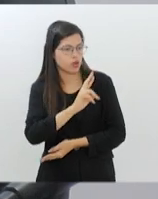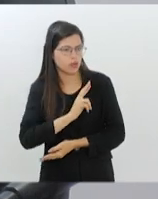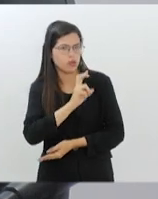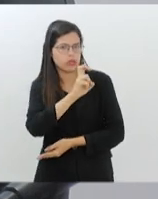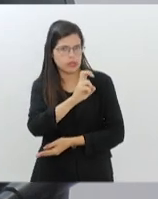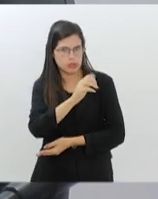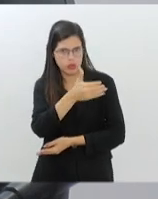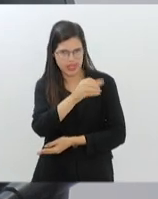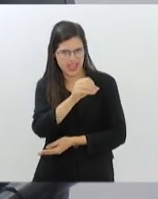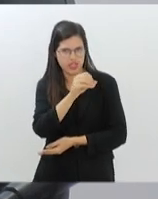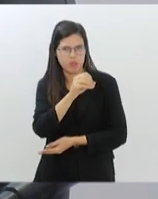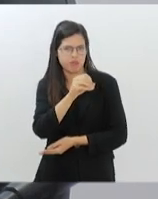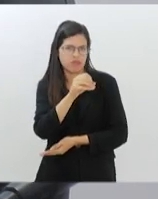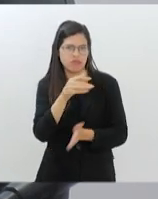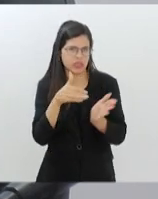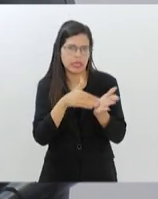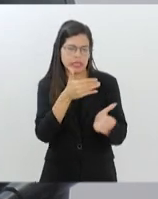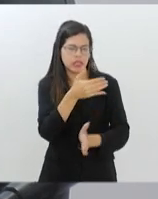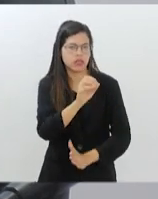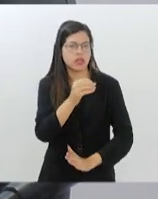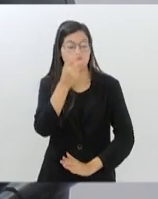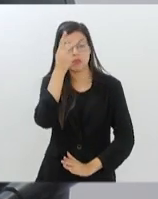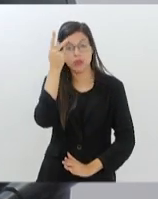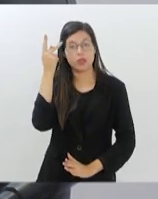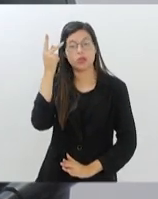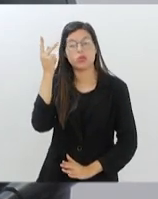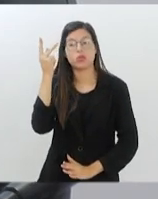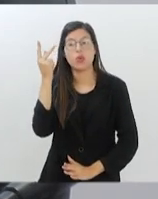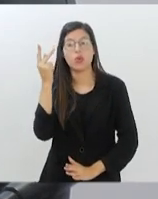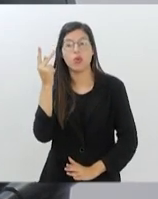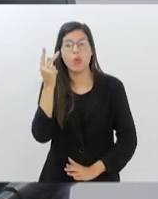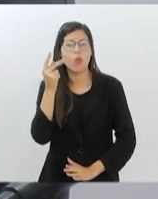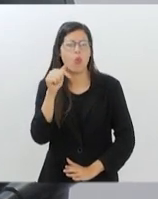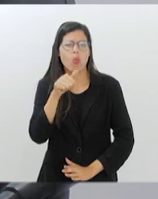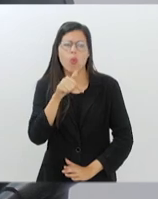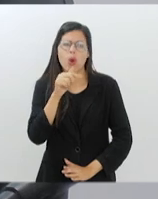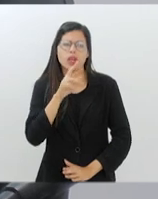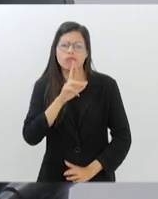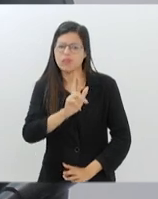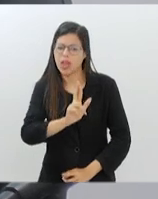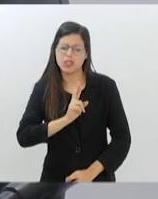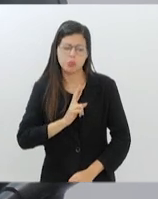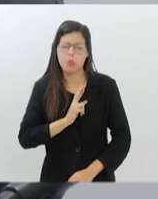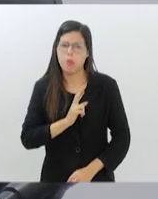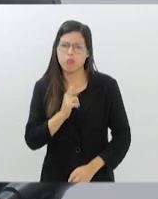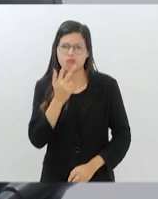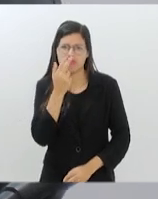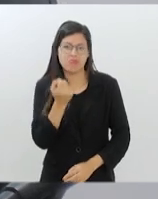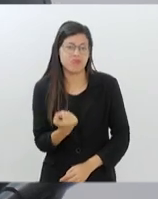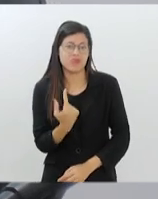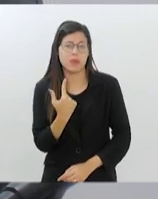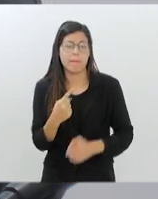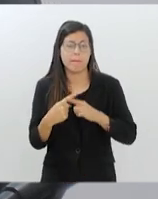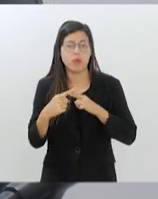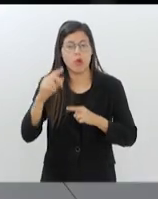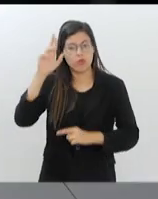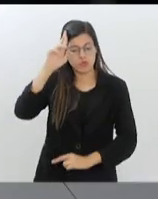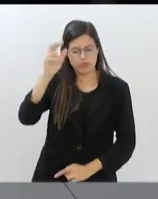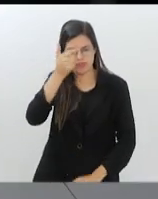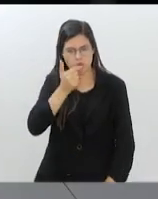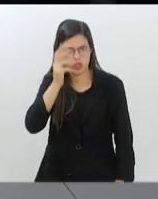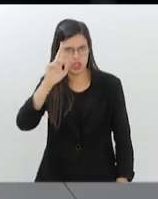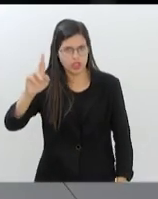essa essa fragilidade na resposta já me causa espécie porque se eu sou chefe de um núcleo com amanha